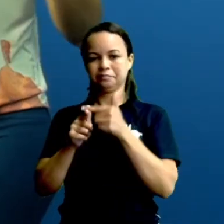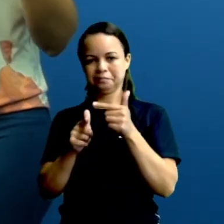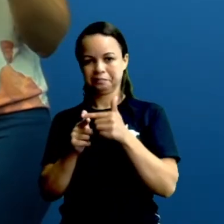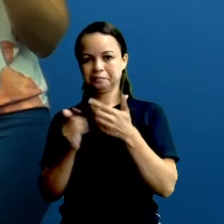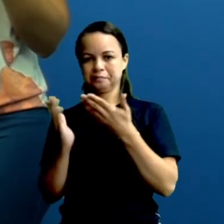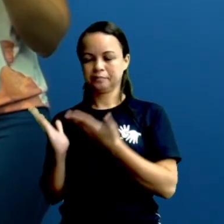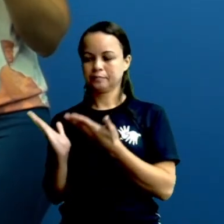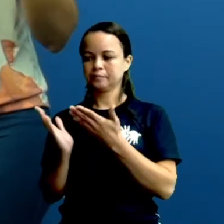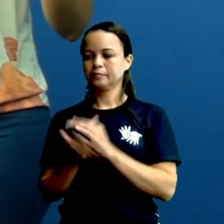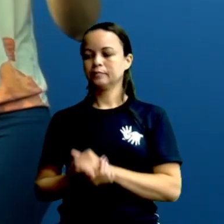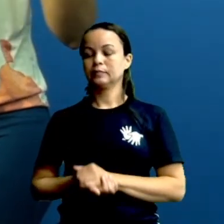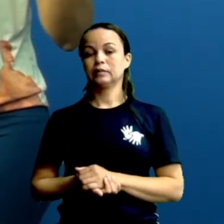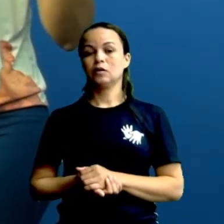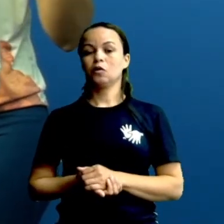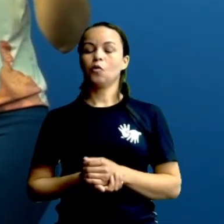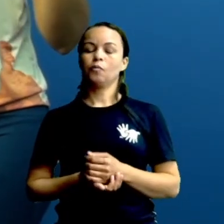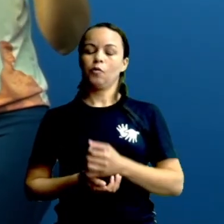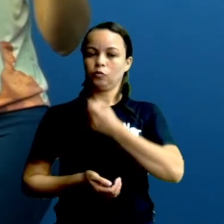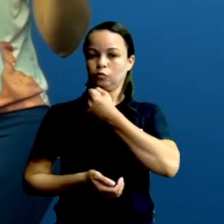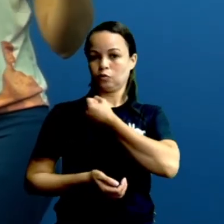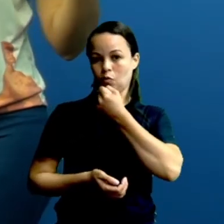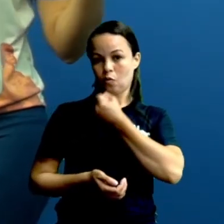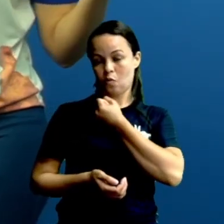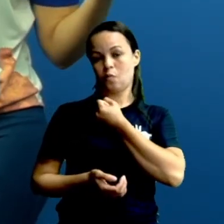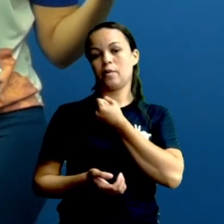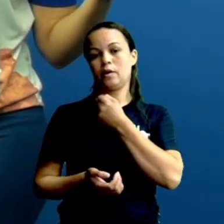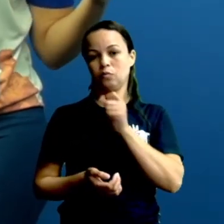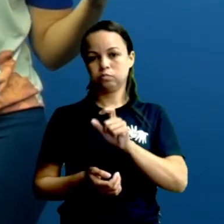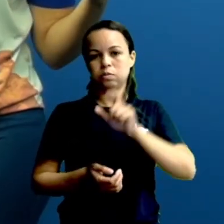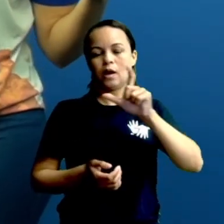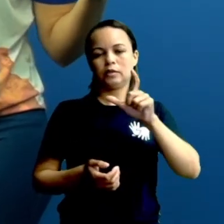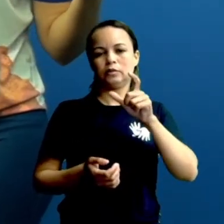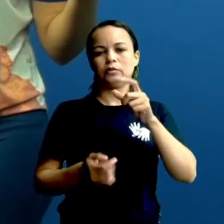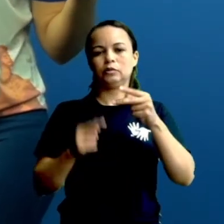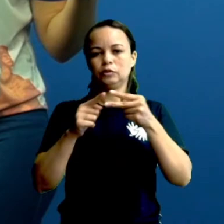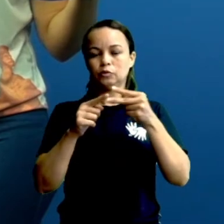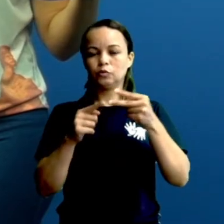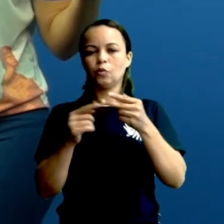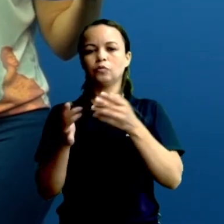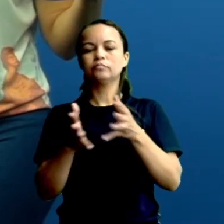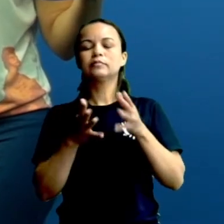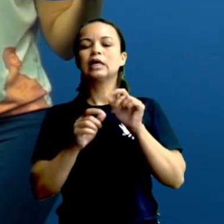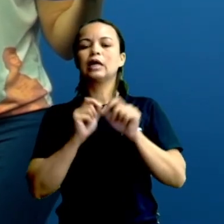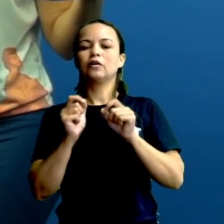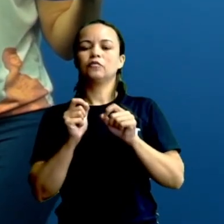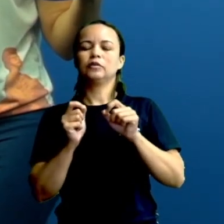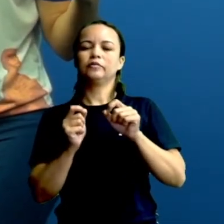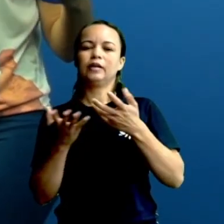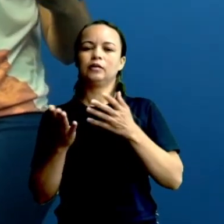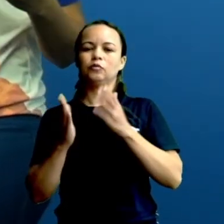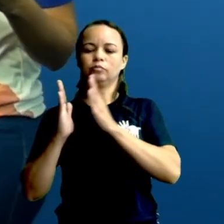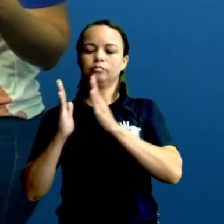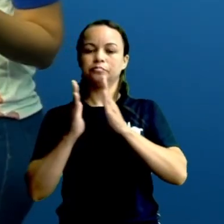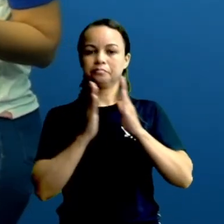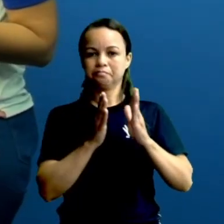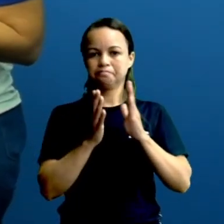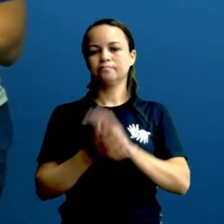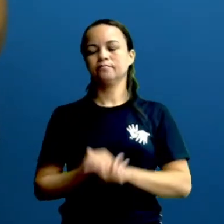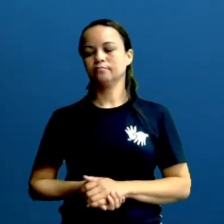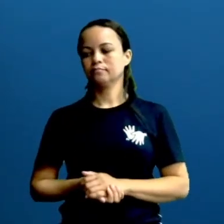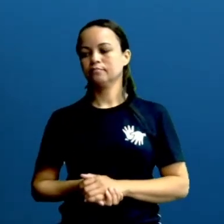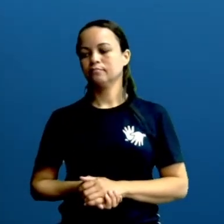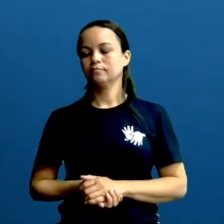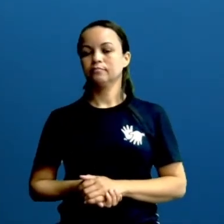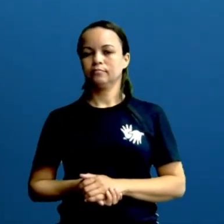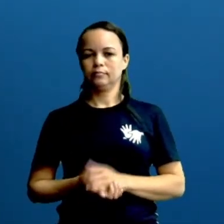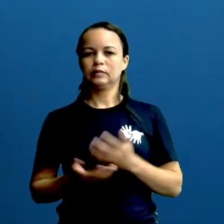certo? Como é um número grande já, um número já de 2 algarismos, vamos fazer o uso do quadro valor-lugar. Então, eu